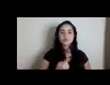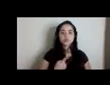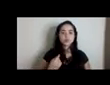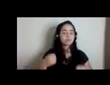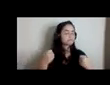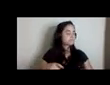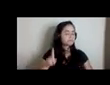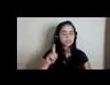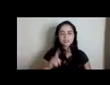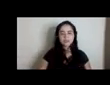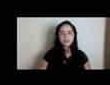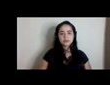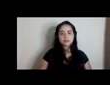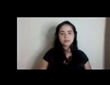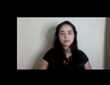precisamos